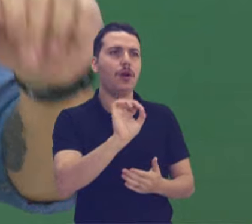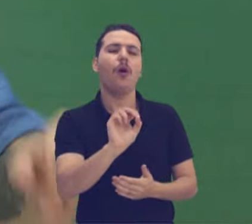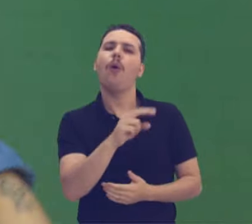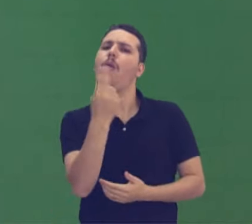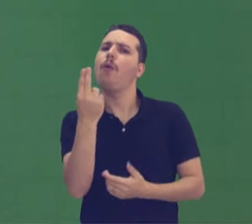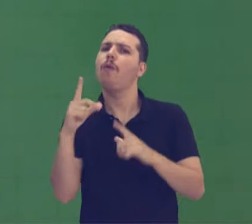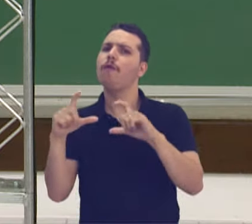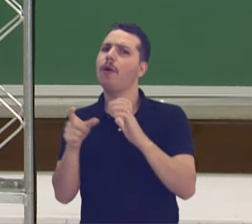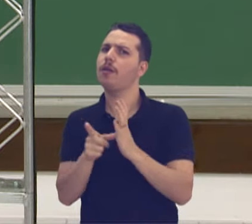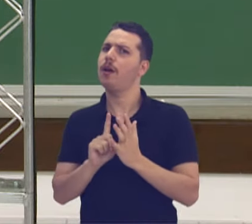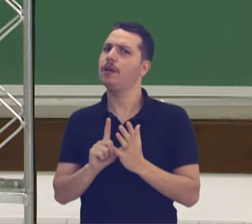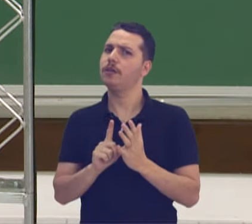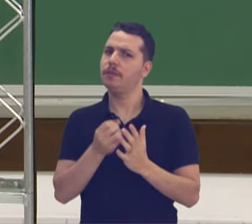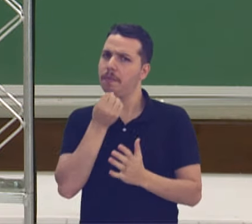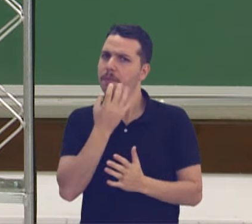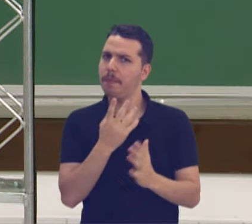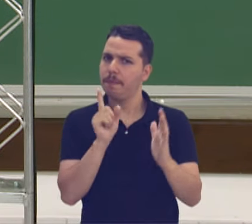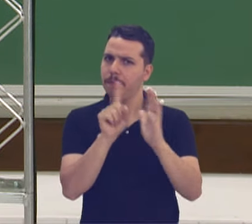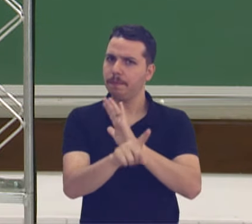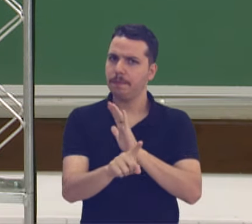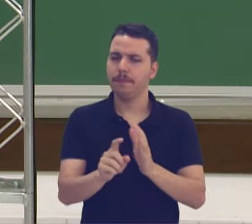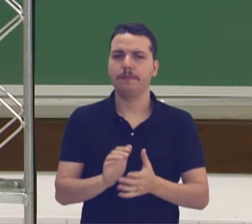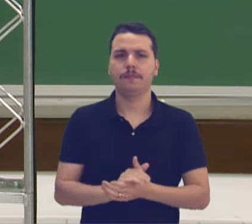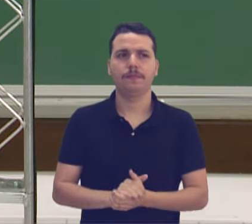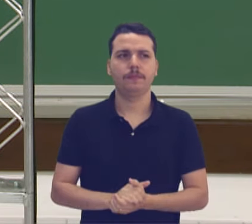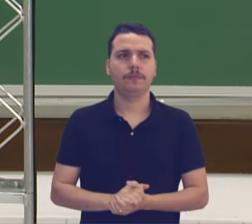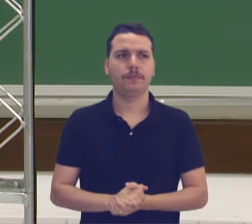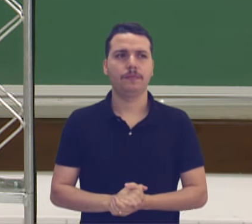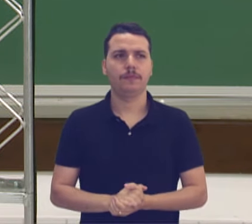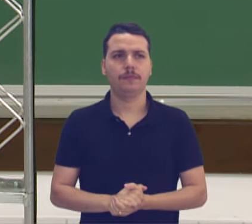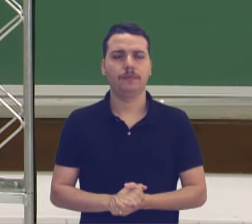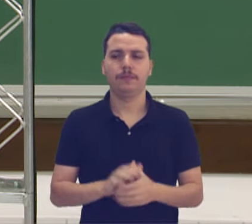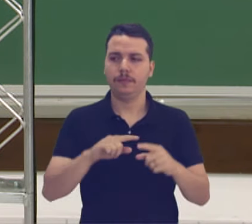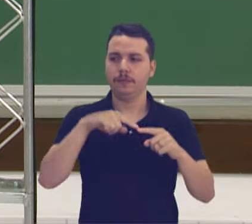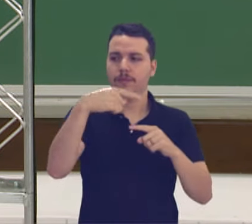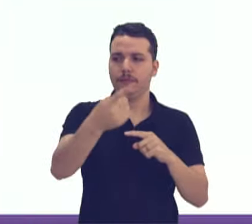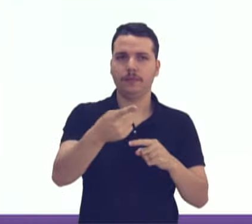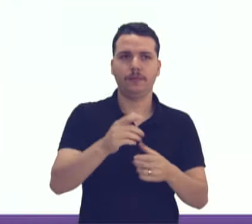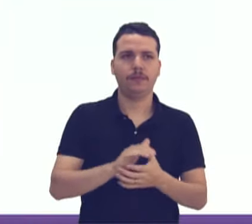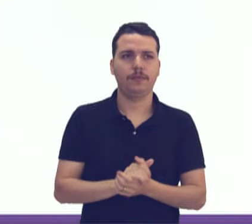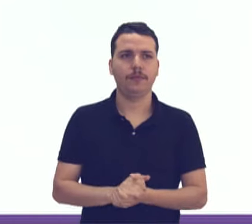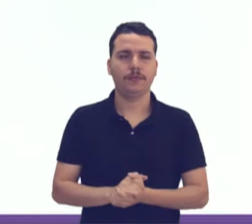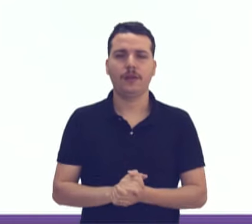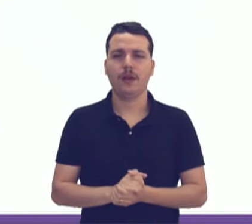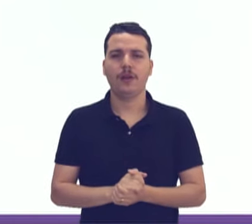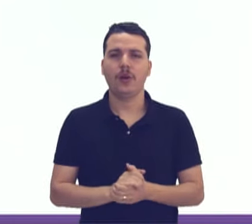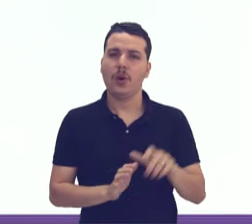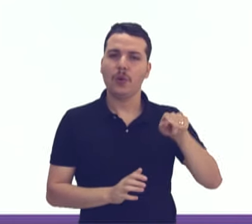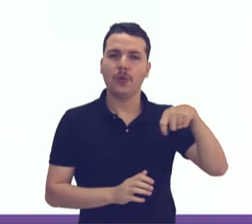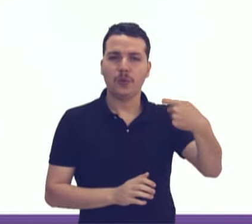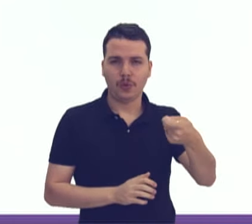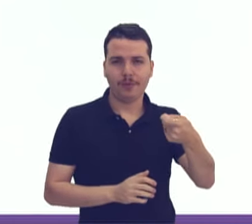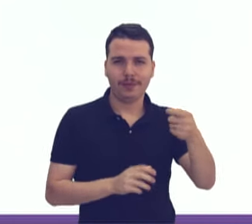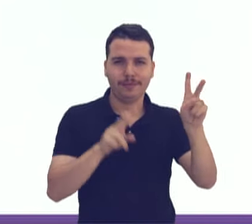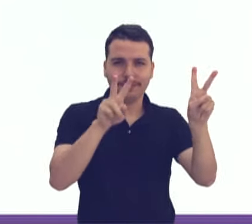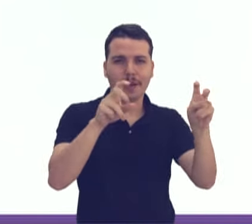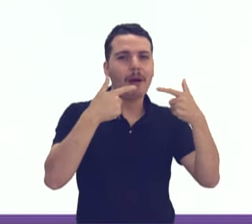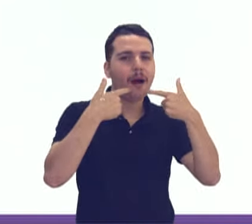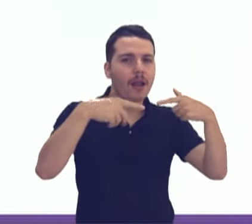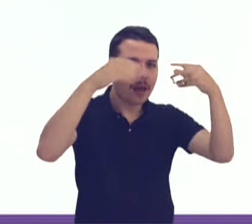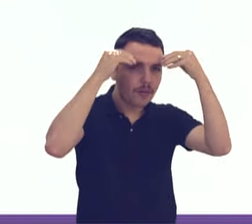tira foto antes uma boa pergunta vamos para a próxima a respeito das linguagens visuais